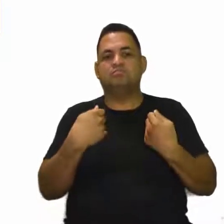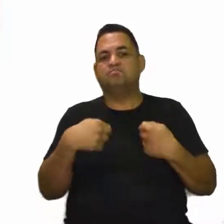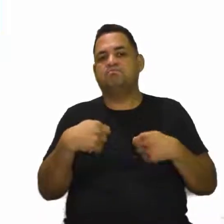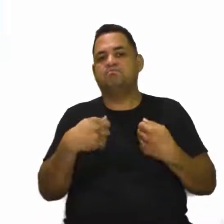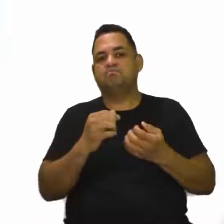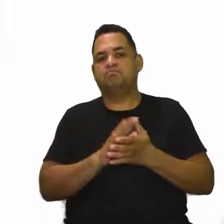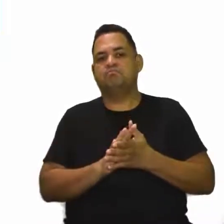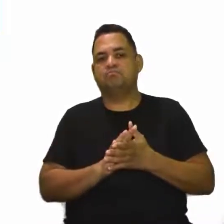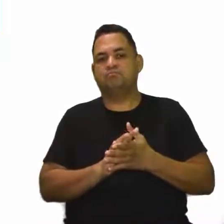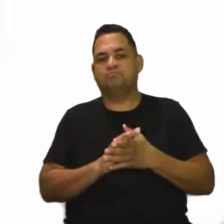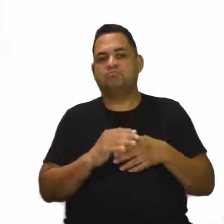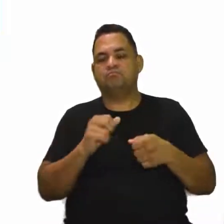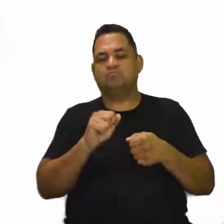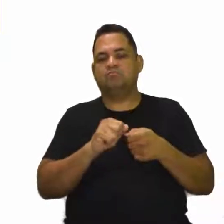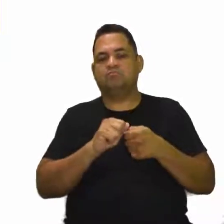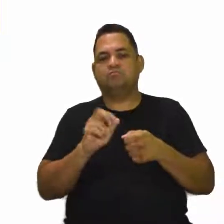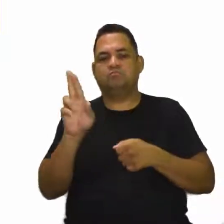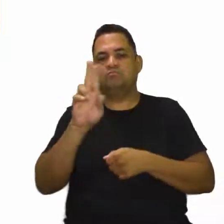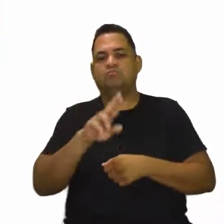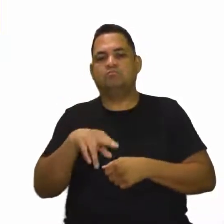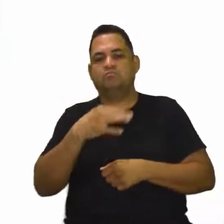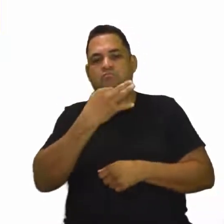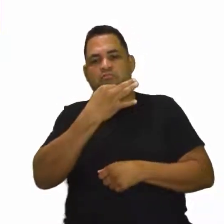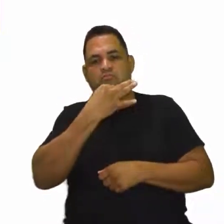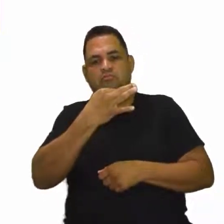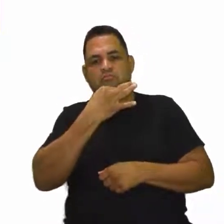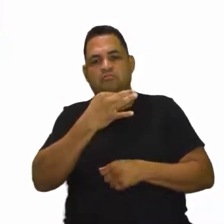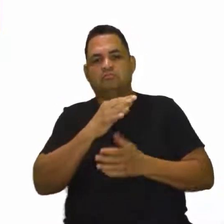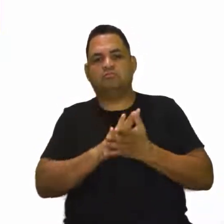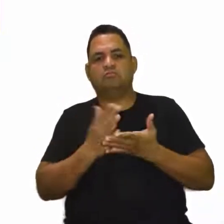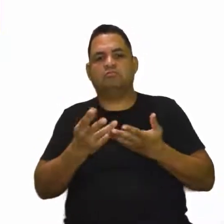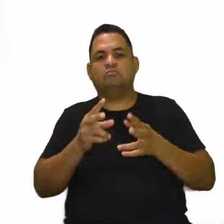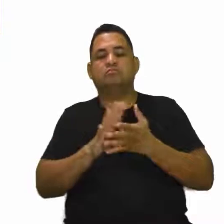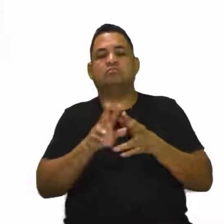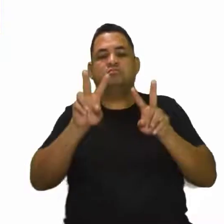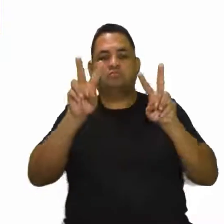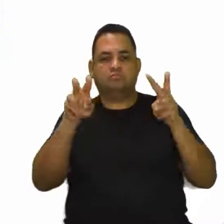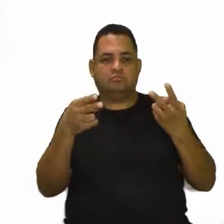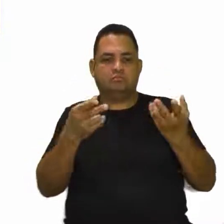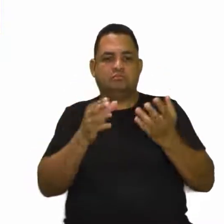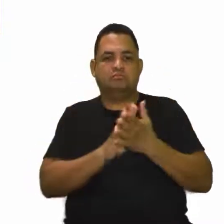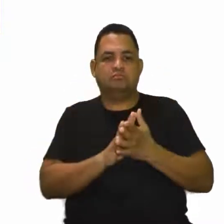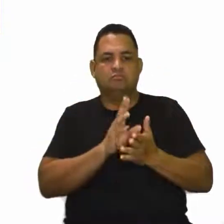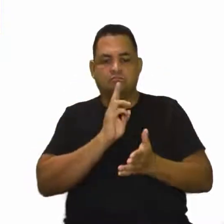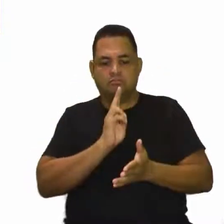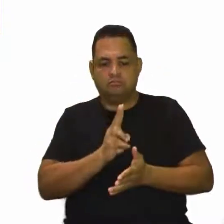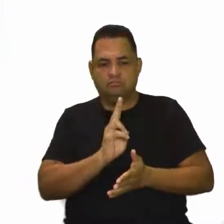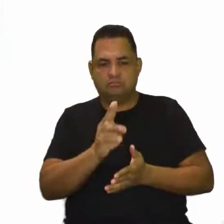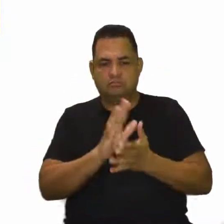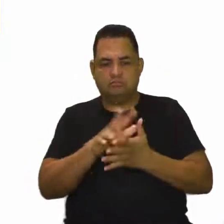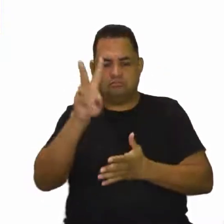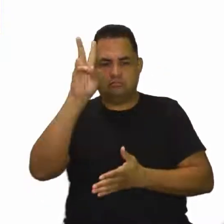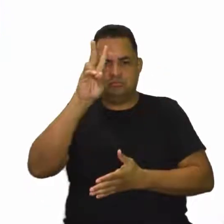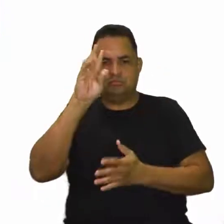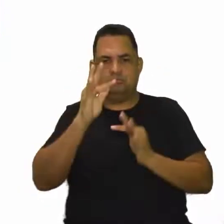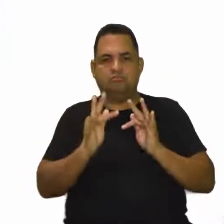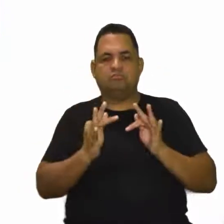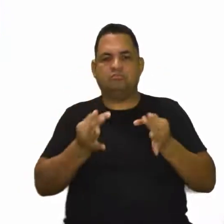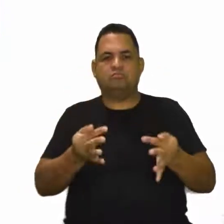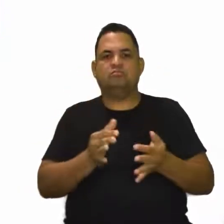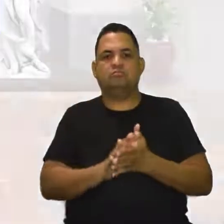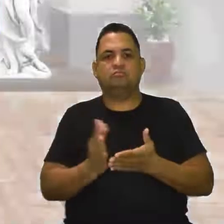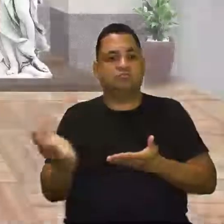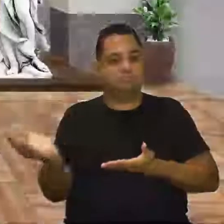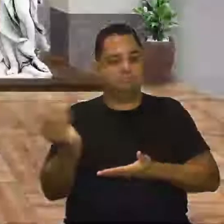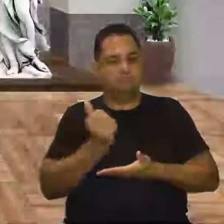que fazer o uso de argumentação crítica sobre o processo histórico. Fechou? Vem para